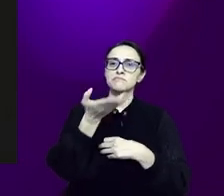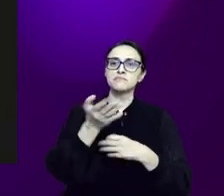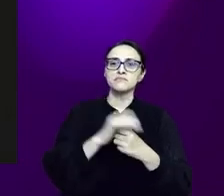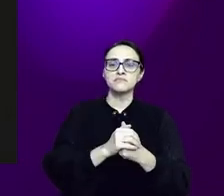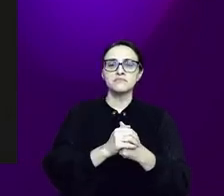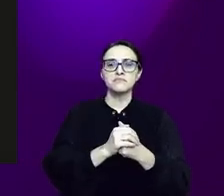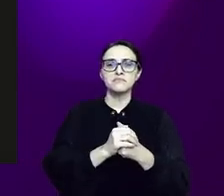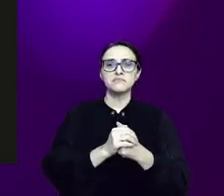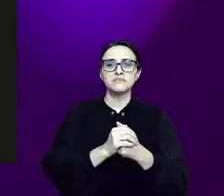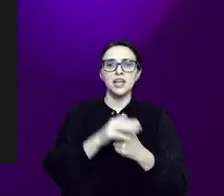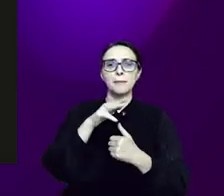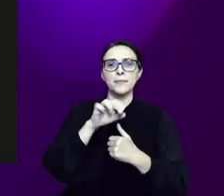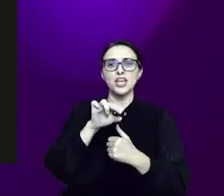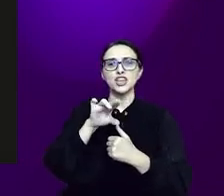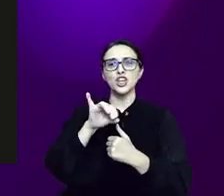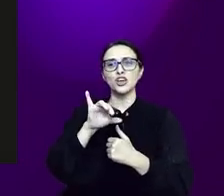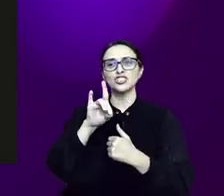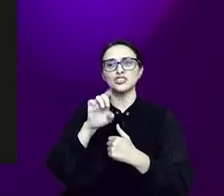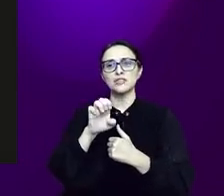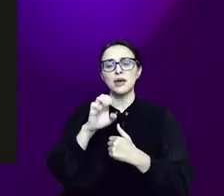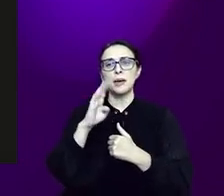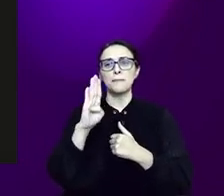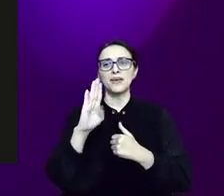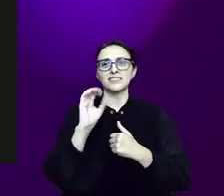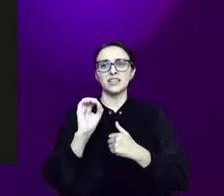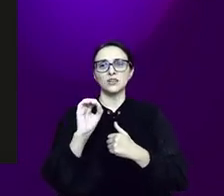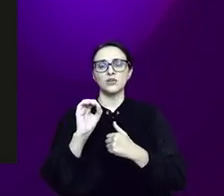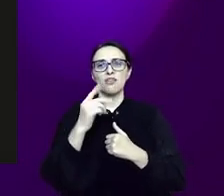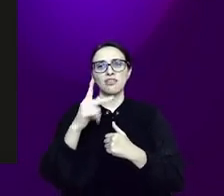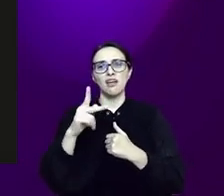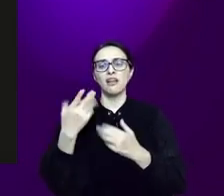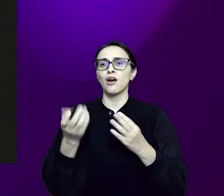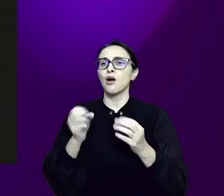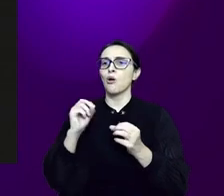dessas glenoides B0, da possibilidade de ser uma glenoide B0 ou ser